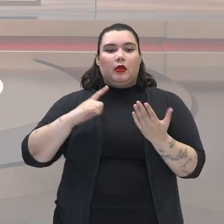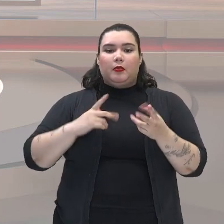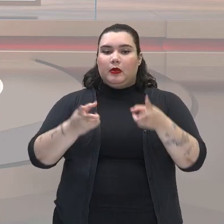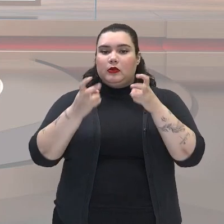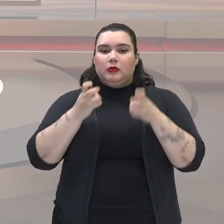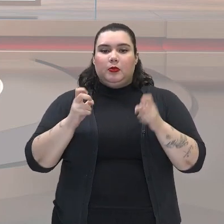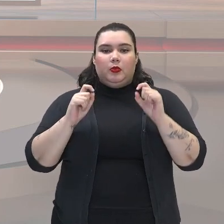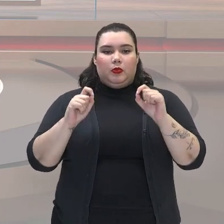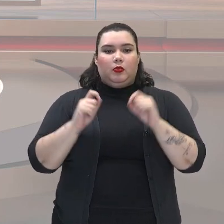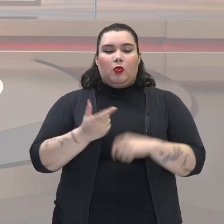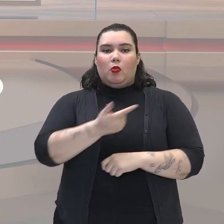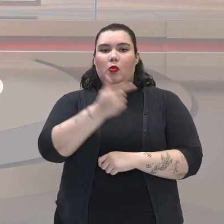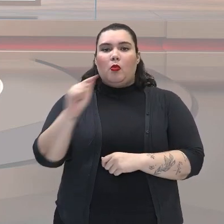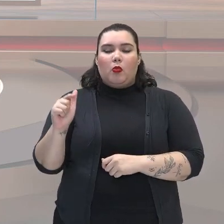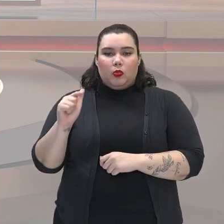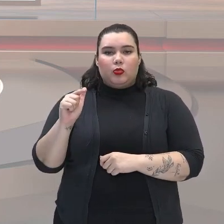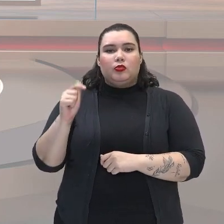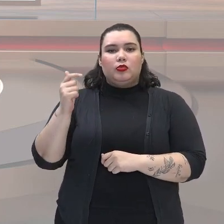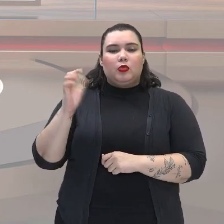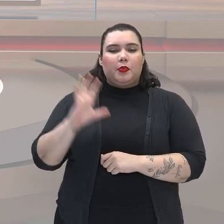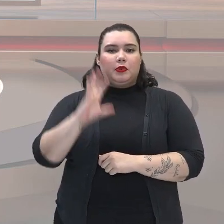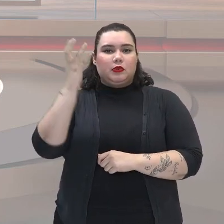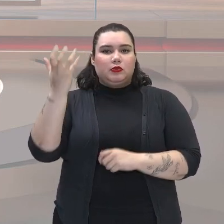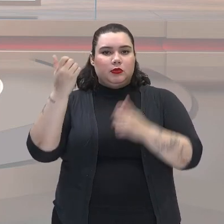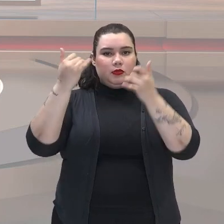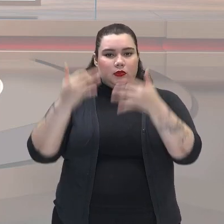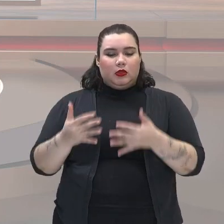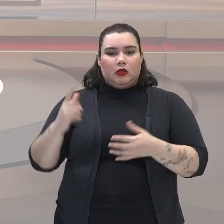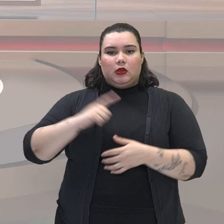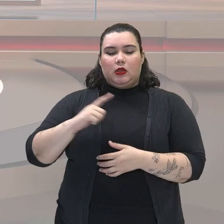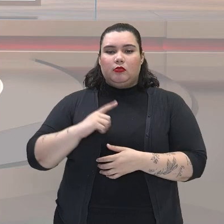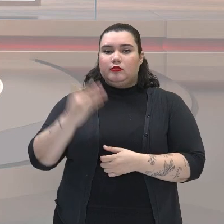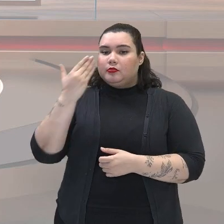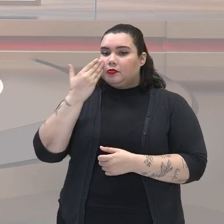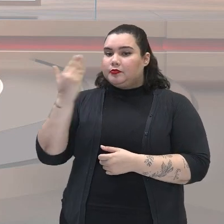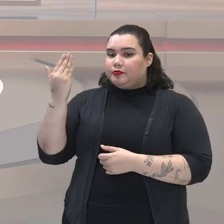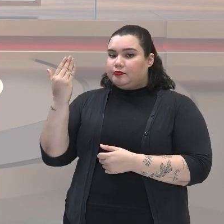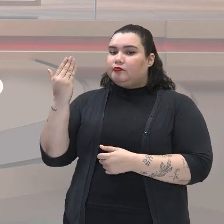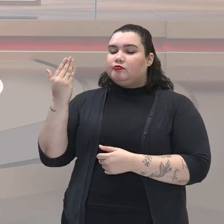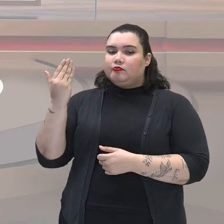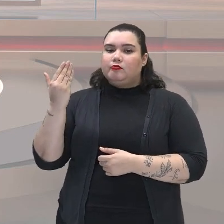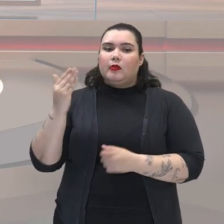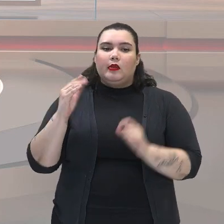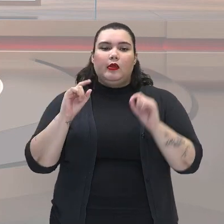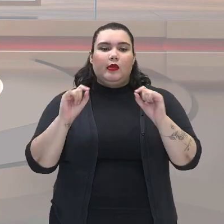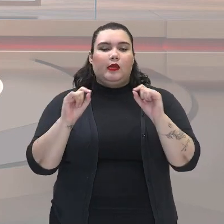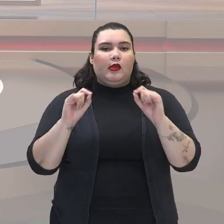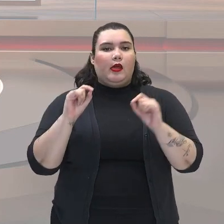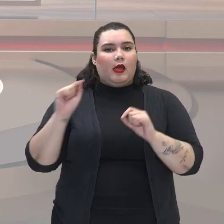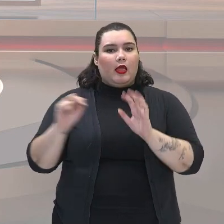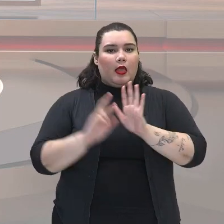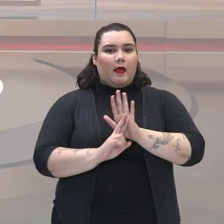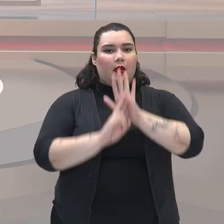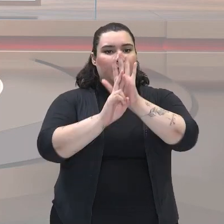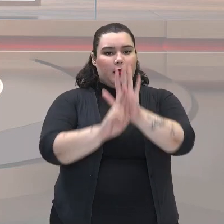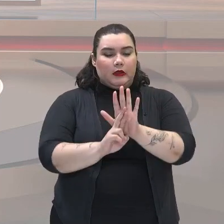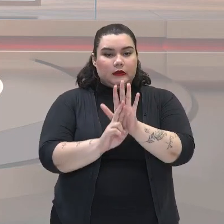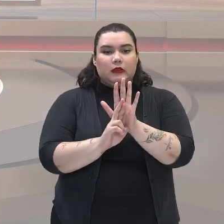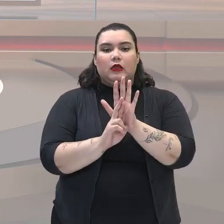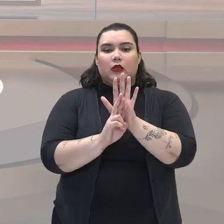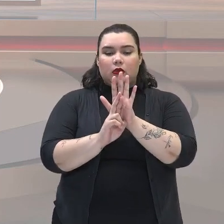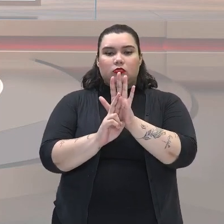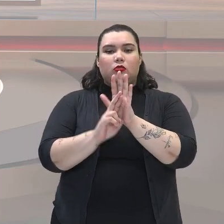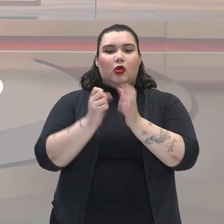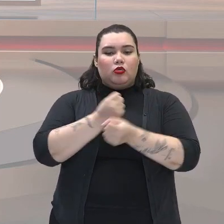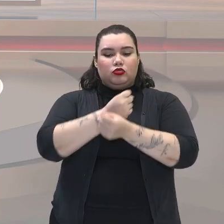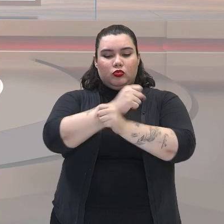também um outro caso, que além do Simón Bolívar, temos também um outro grande nome desses momentos de revoluções, como a Revolução dos